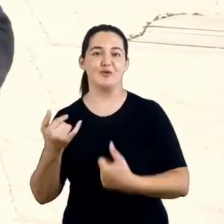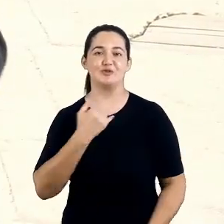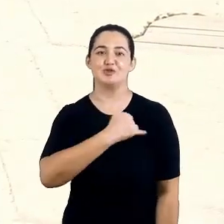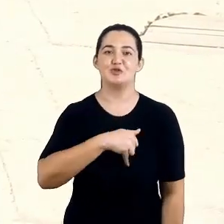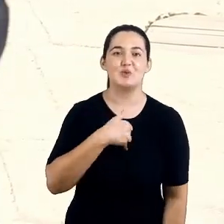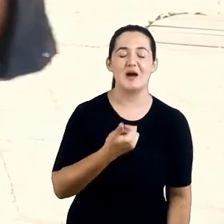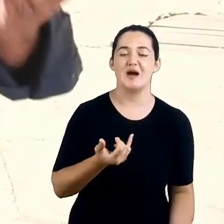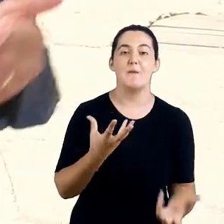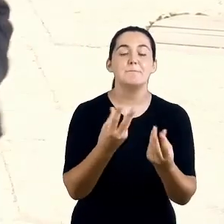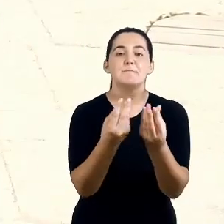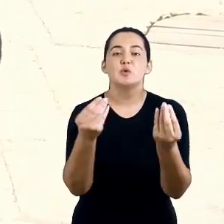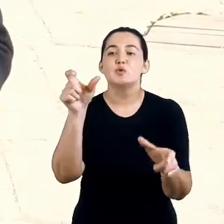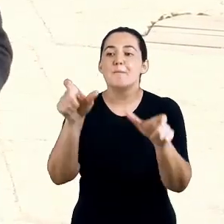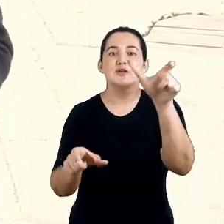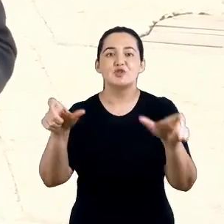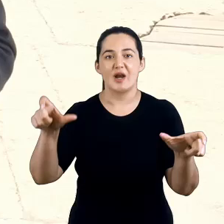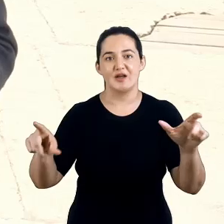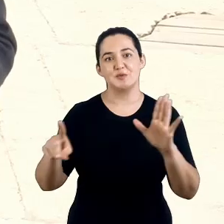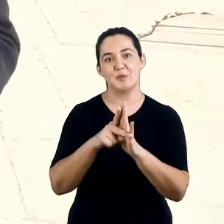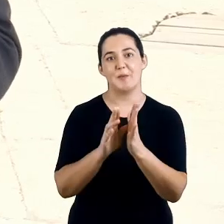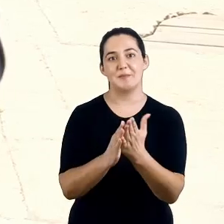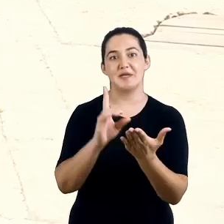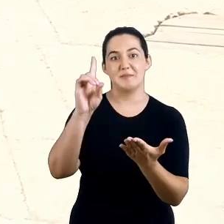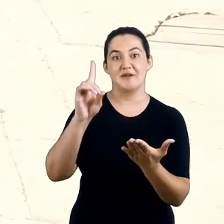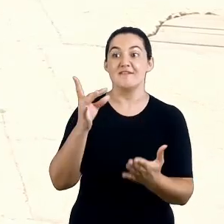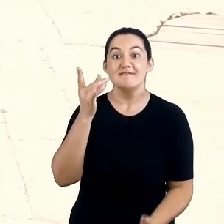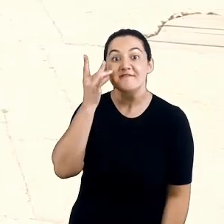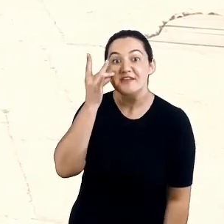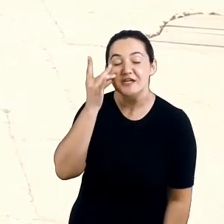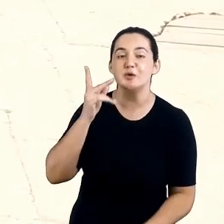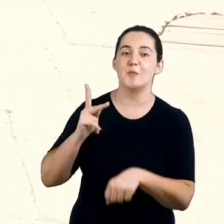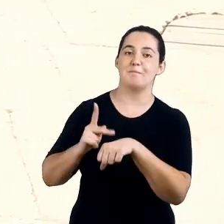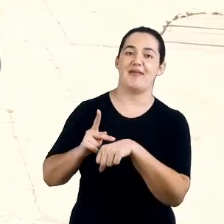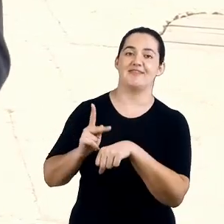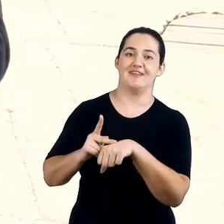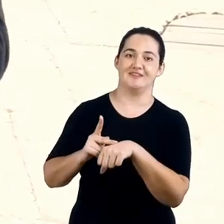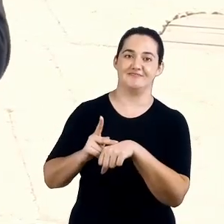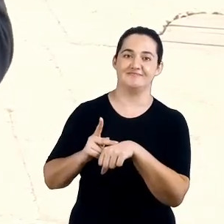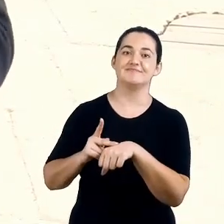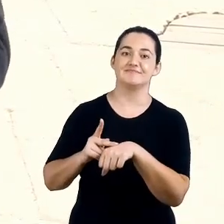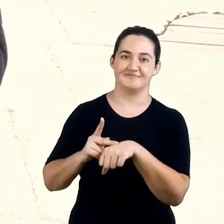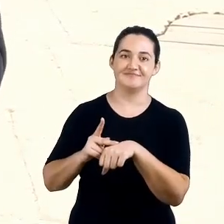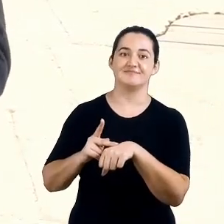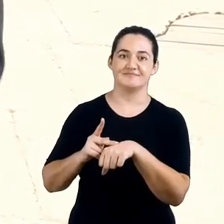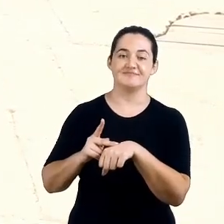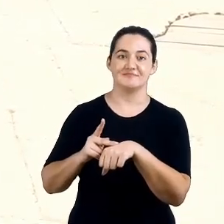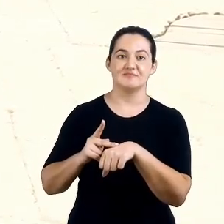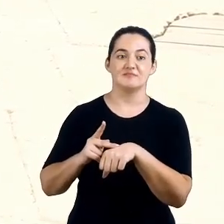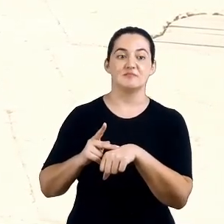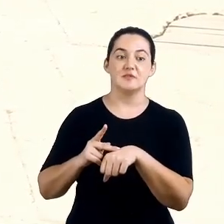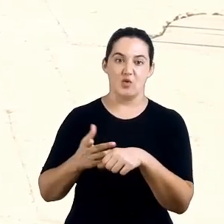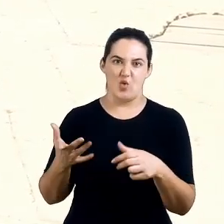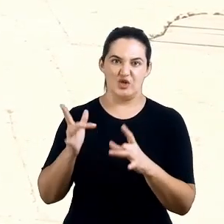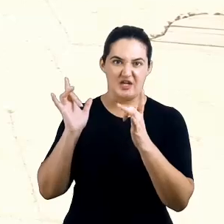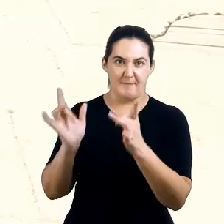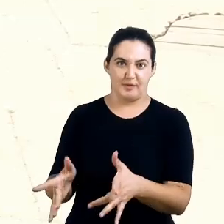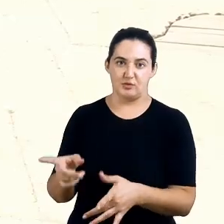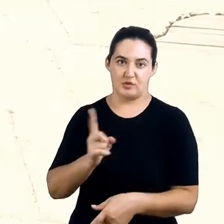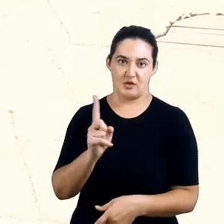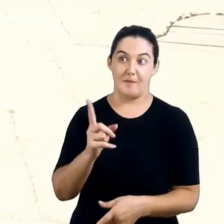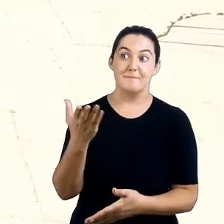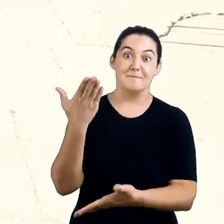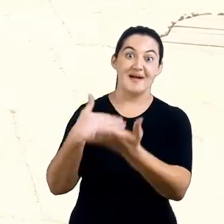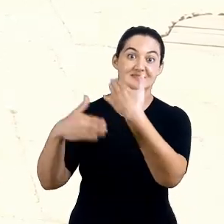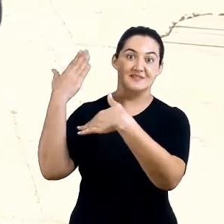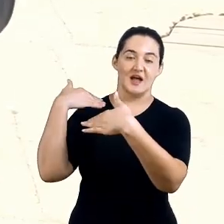João e tantos outros personagens do Novo Testamento viram esta pedra com seus próprios olhos, não na condição que ela está